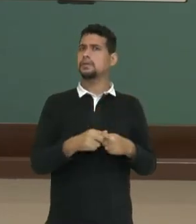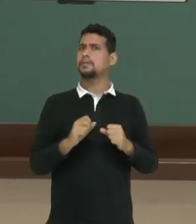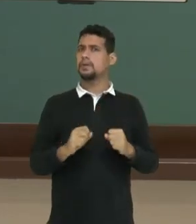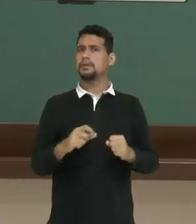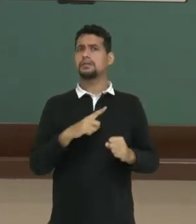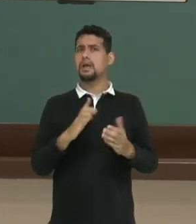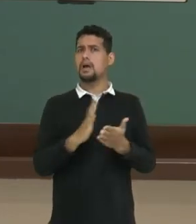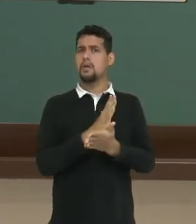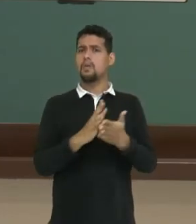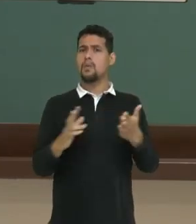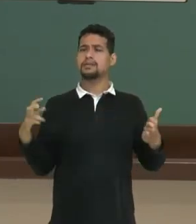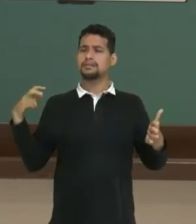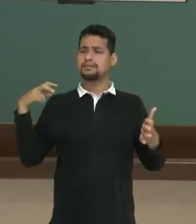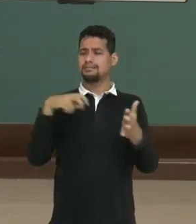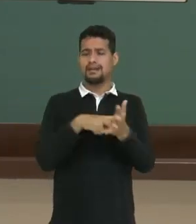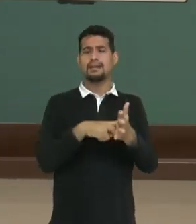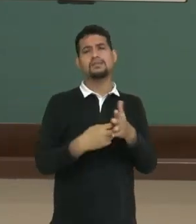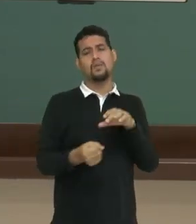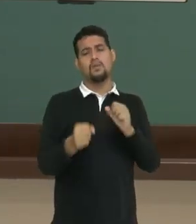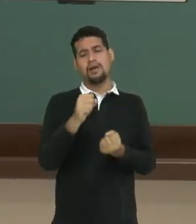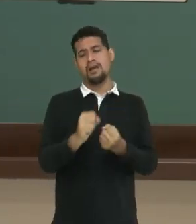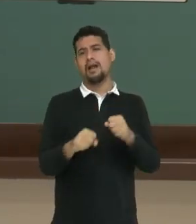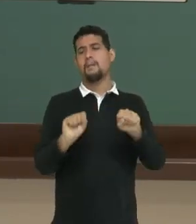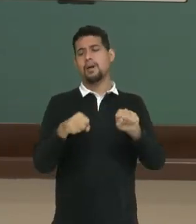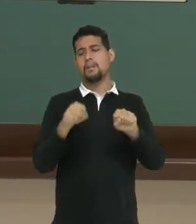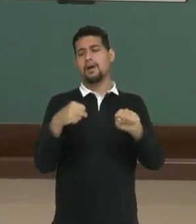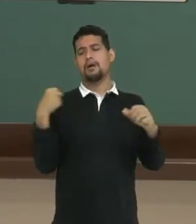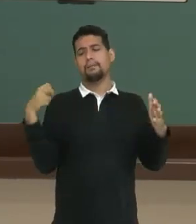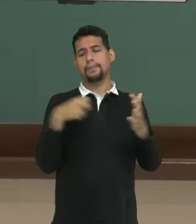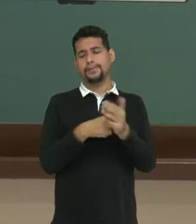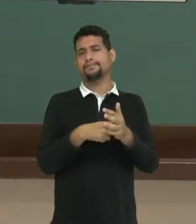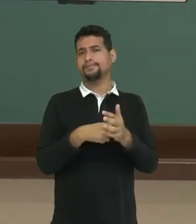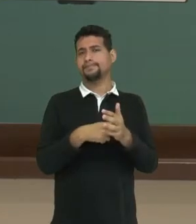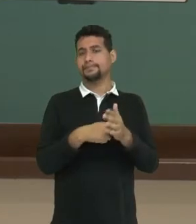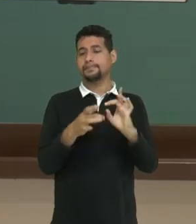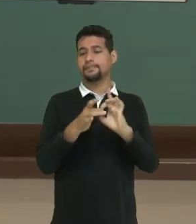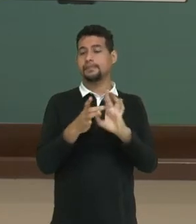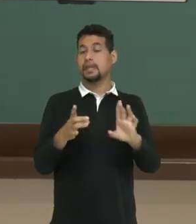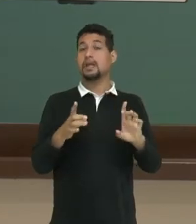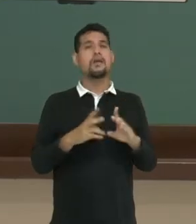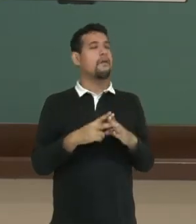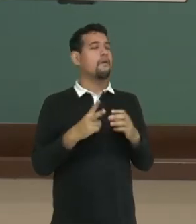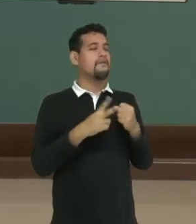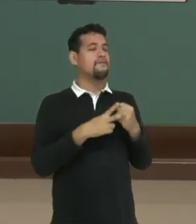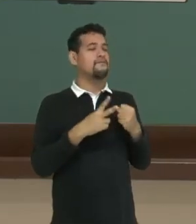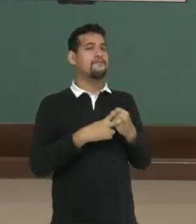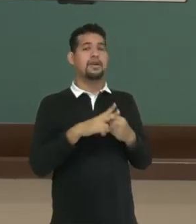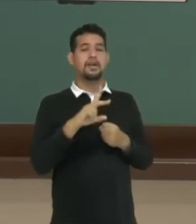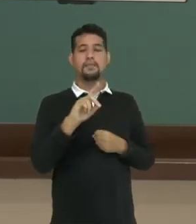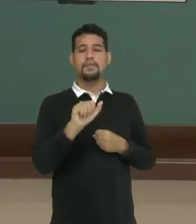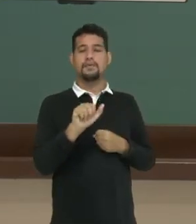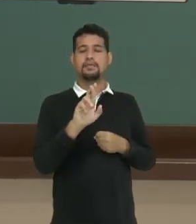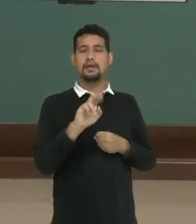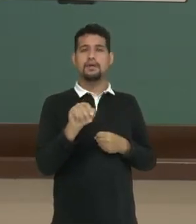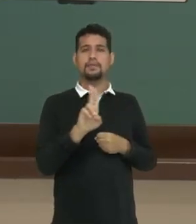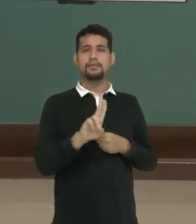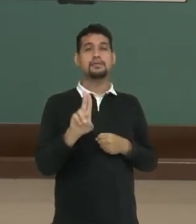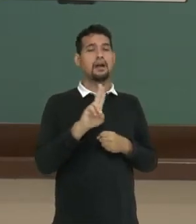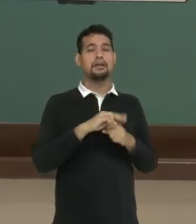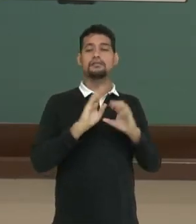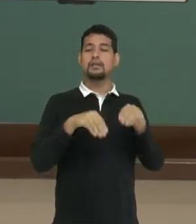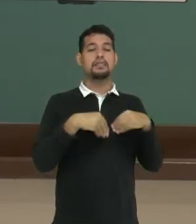provocar um acidente ou até mesmo bater o carro ou a moto, né? Dê preferência, olha o verbo dar também sendo utilizado no